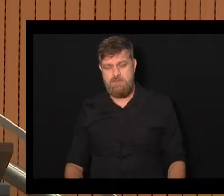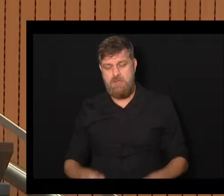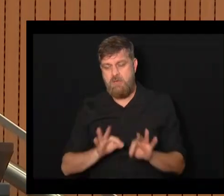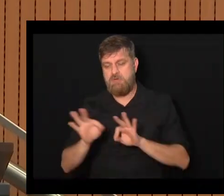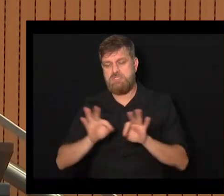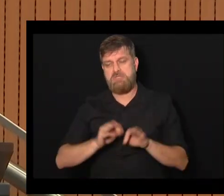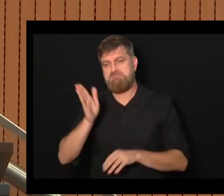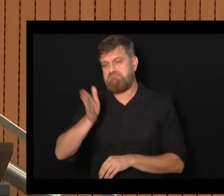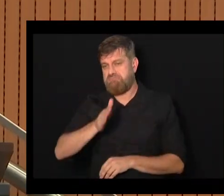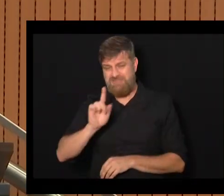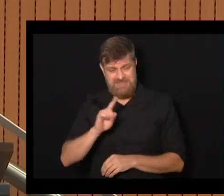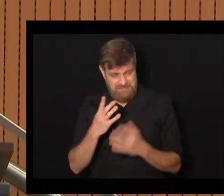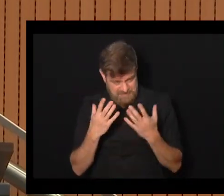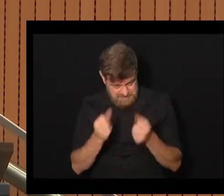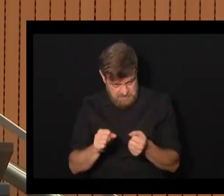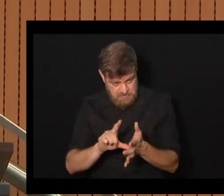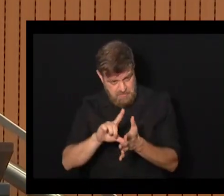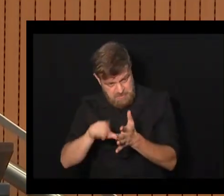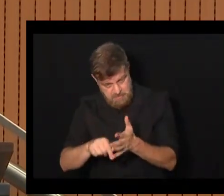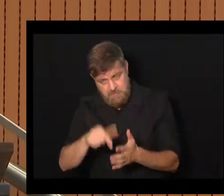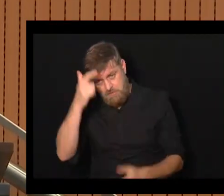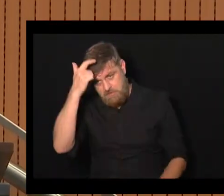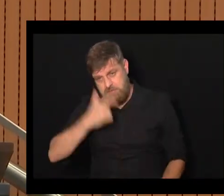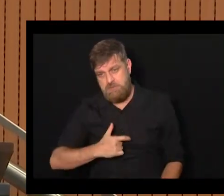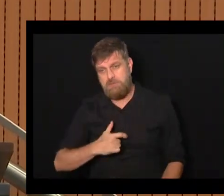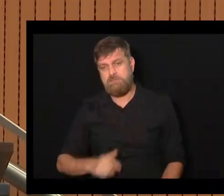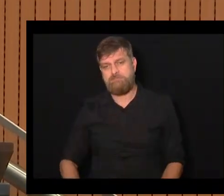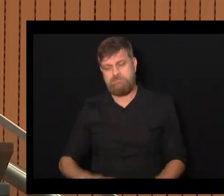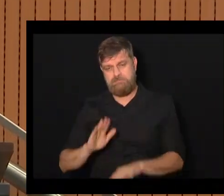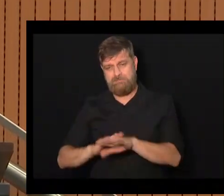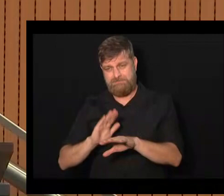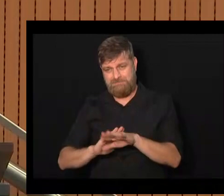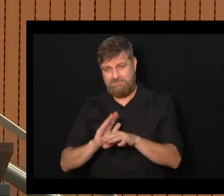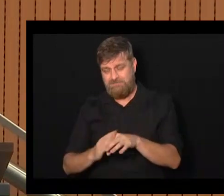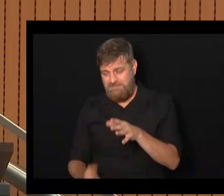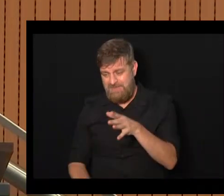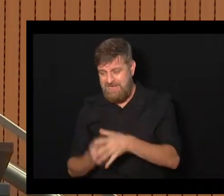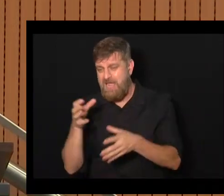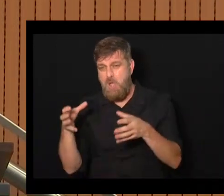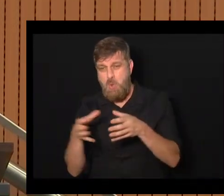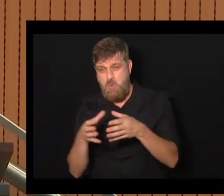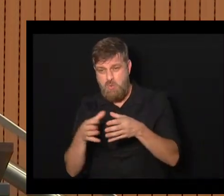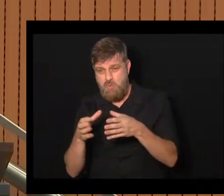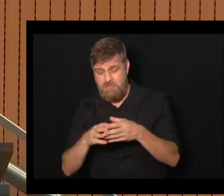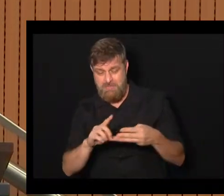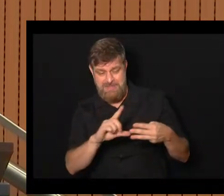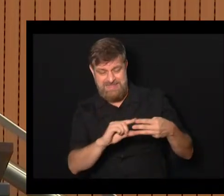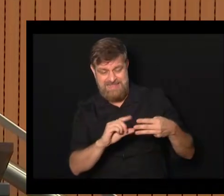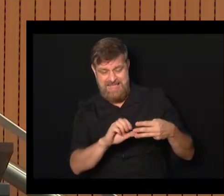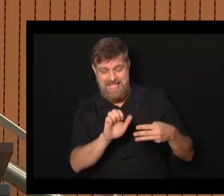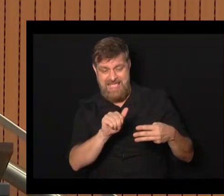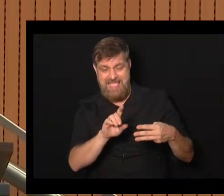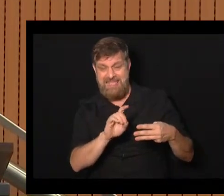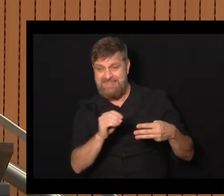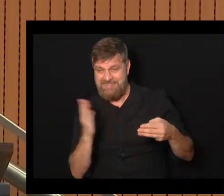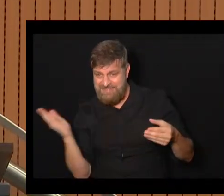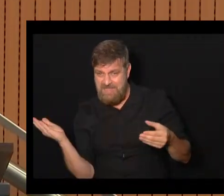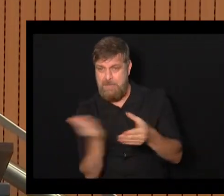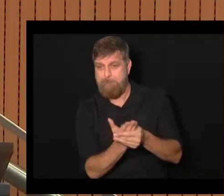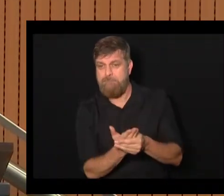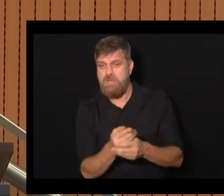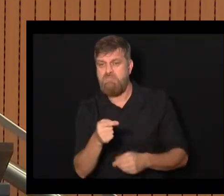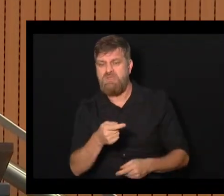foi aprovado. Na sequência, nós encaminhamos uma CPI da INDEC. Por vários motivos da